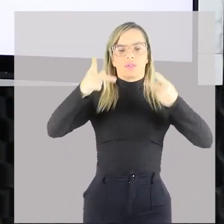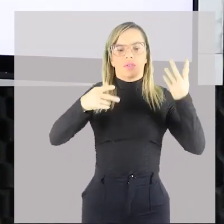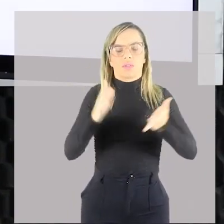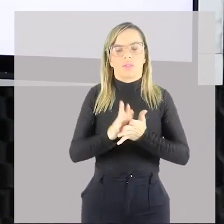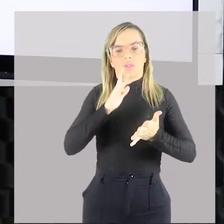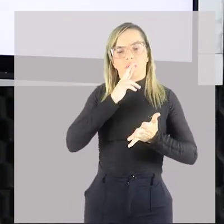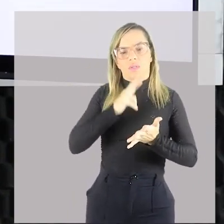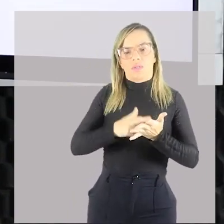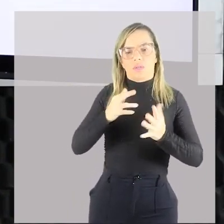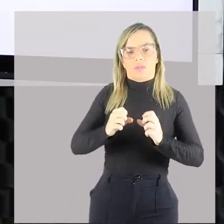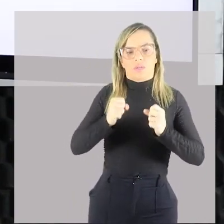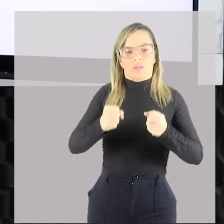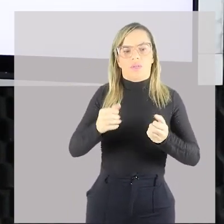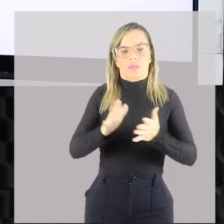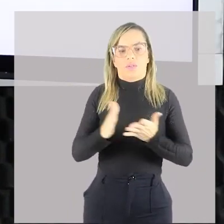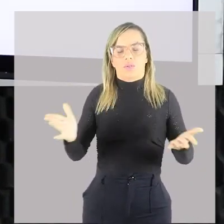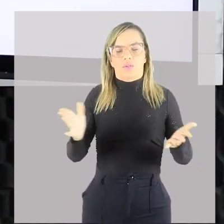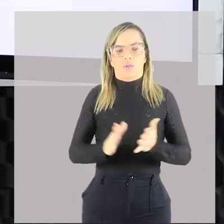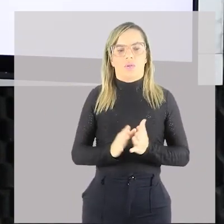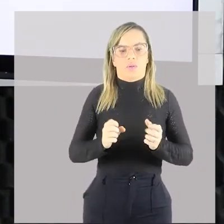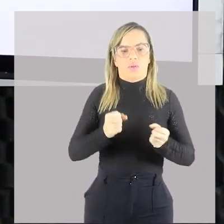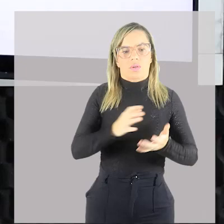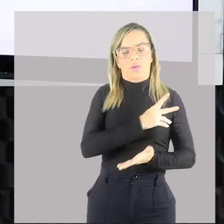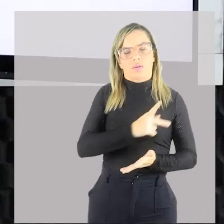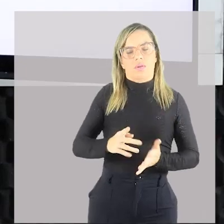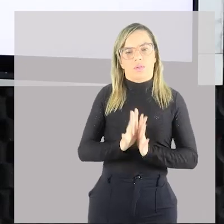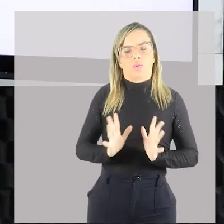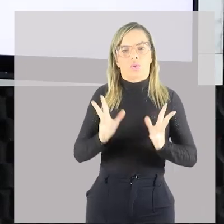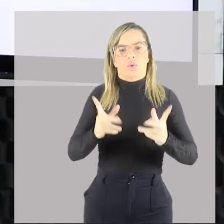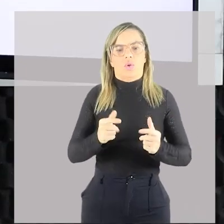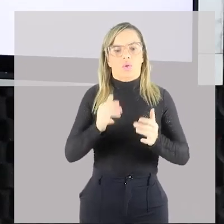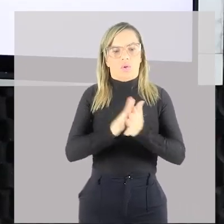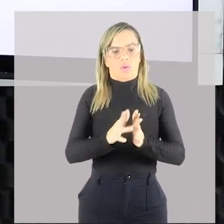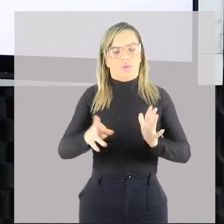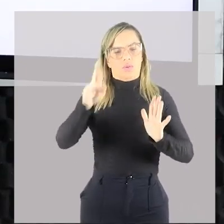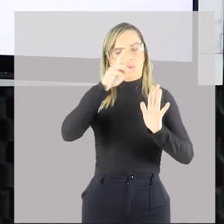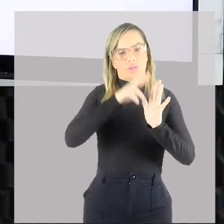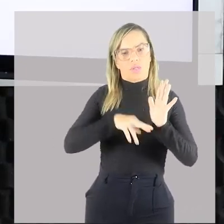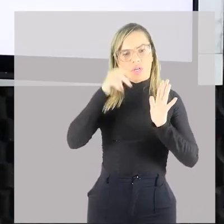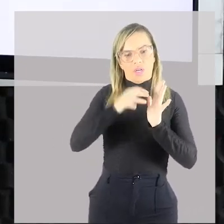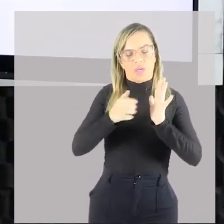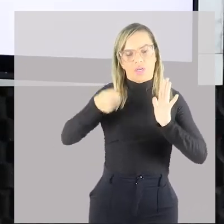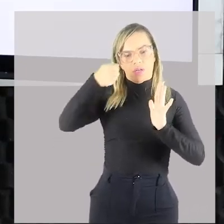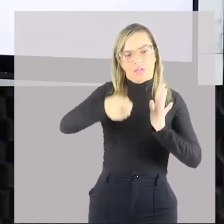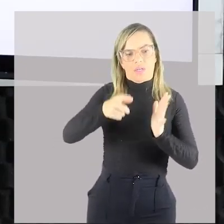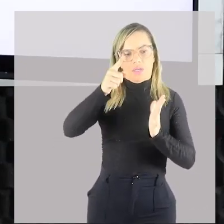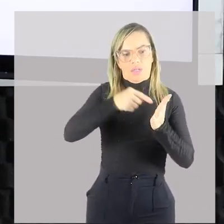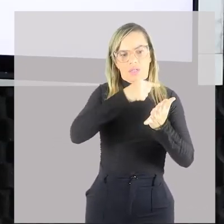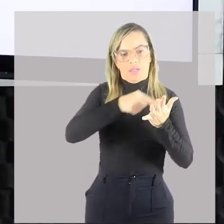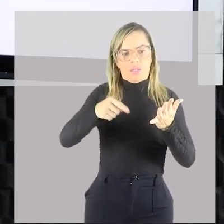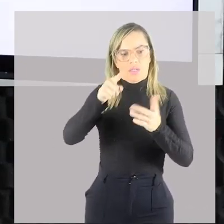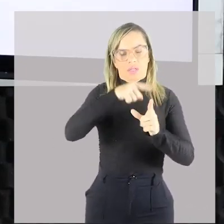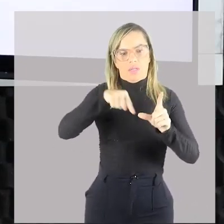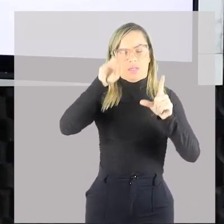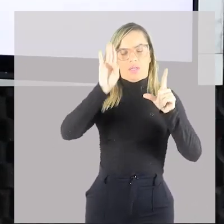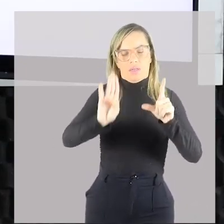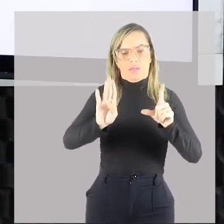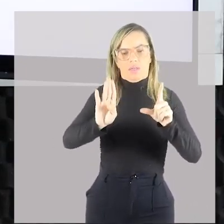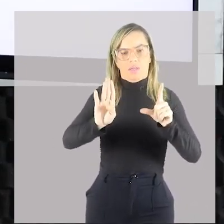tal condição é possível apenas com um poder estatal pleno. Perfeitamente. Letra B, marque letra B para você.